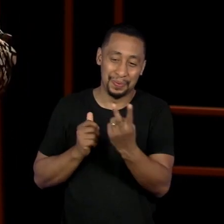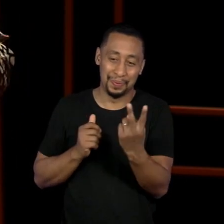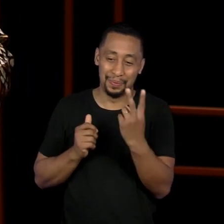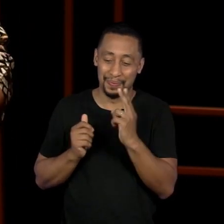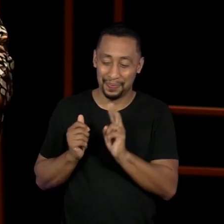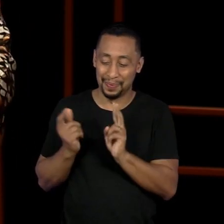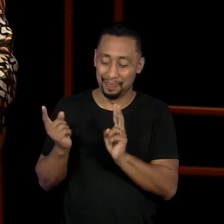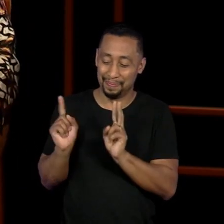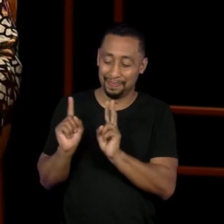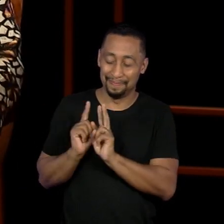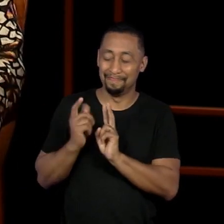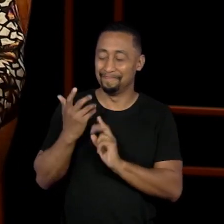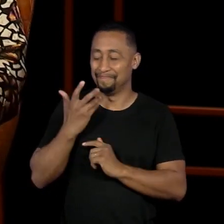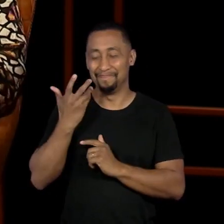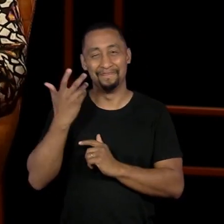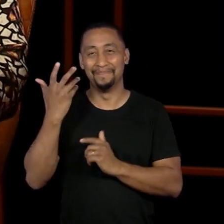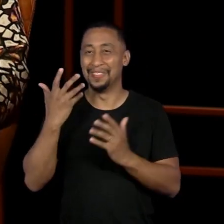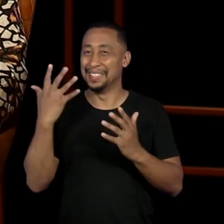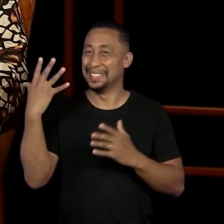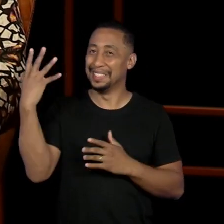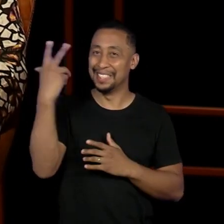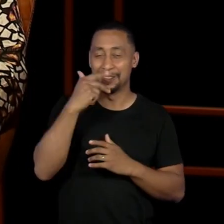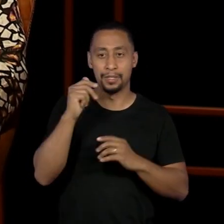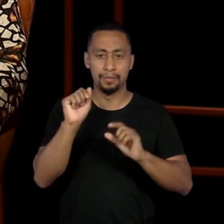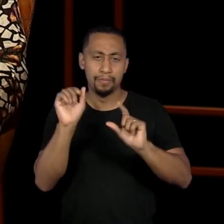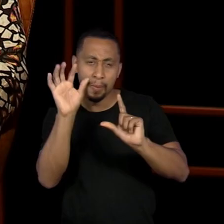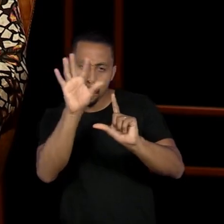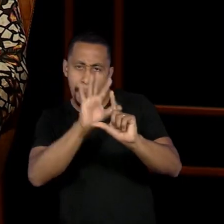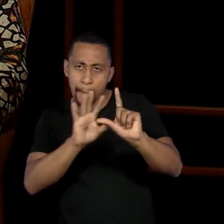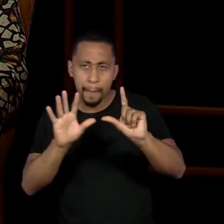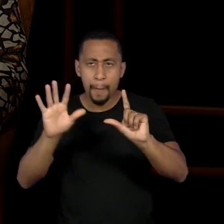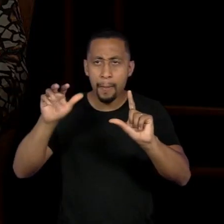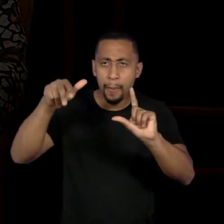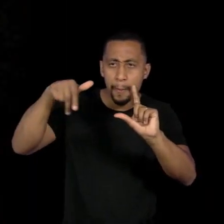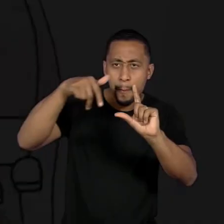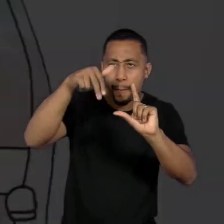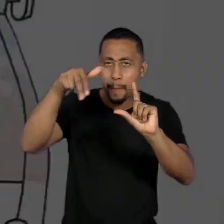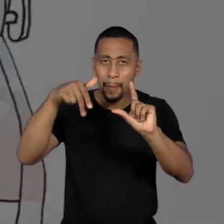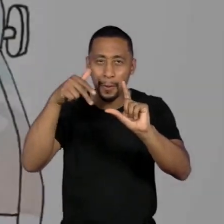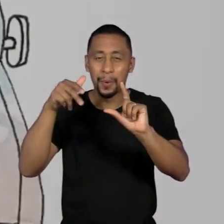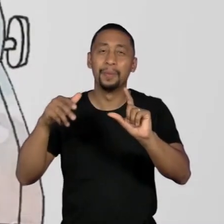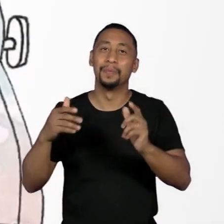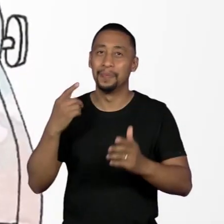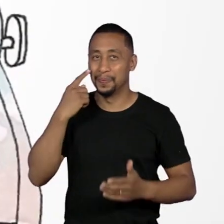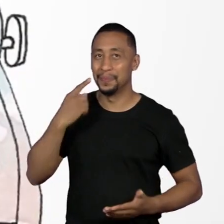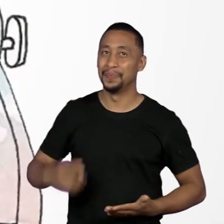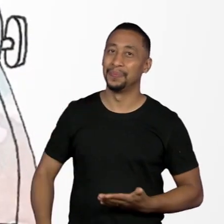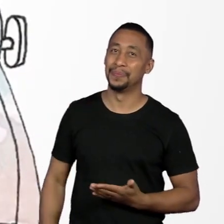clipe lindo de animação, uns belgas que fizeram.